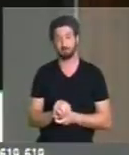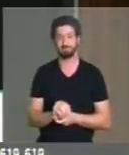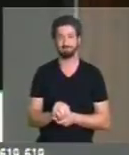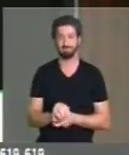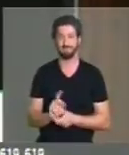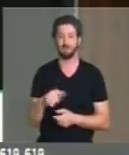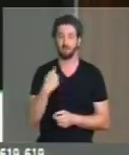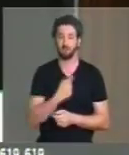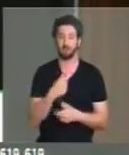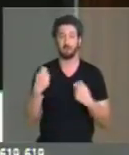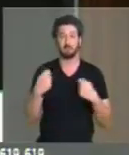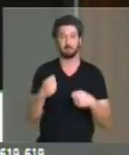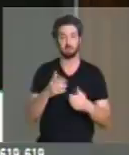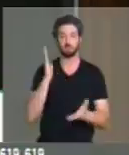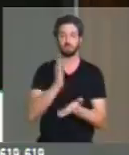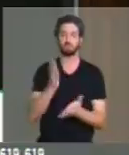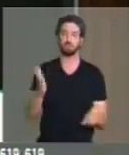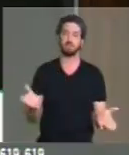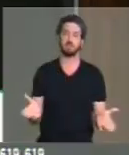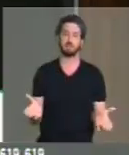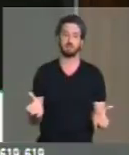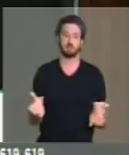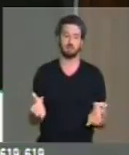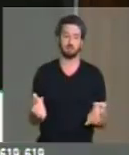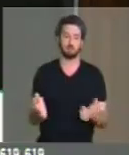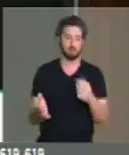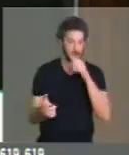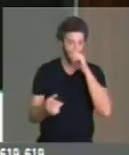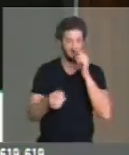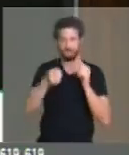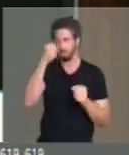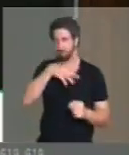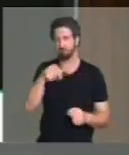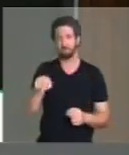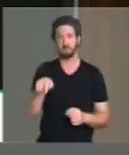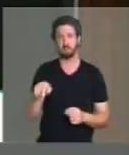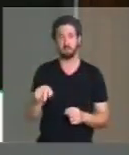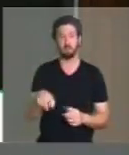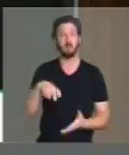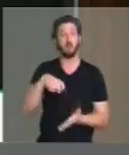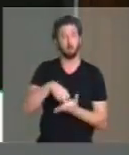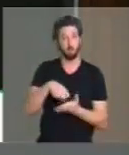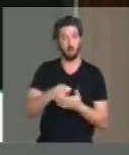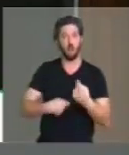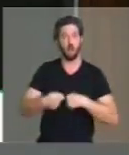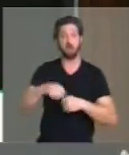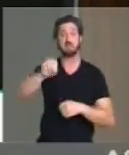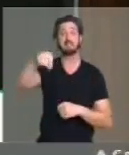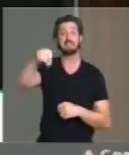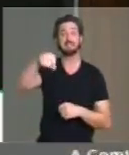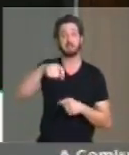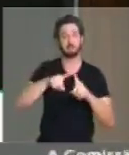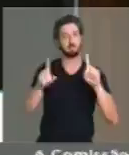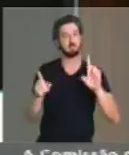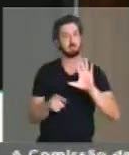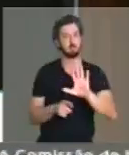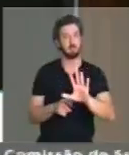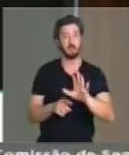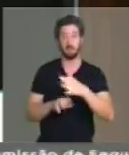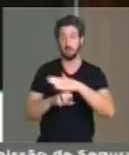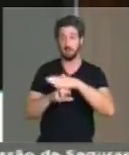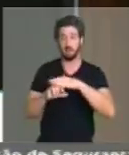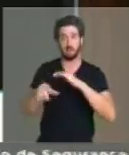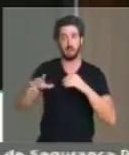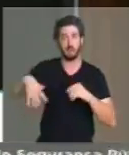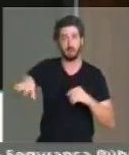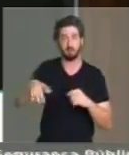nós precisamos é dar um basta na arbitrariedade. Punir a corrupção, sim, mas nós queremos que as